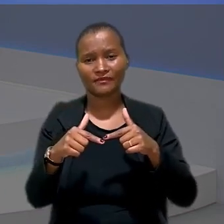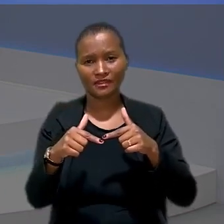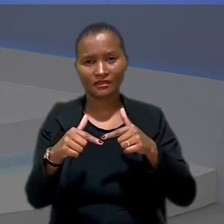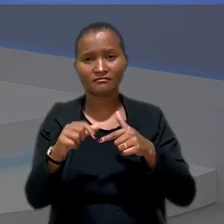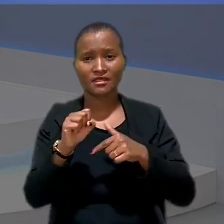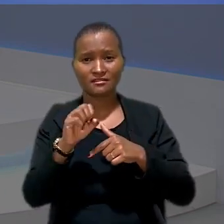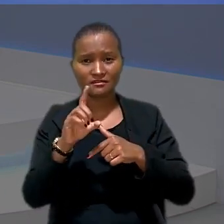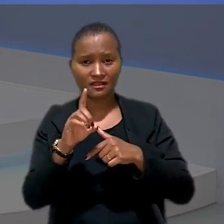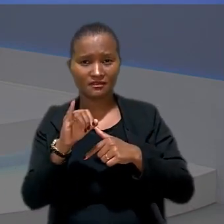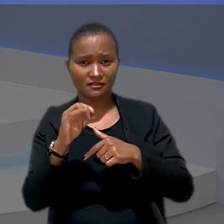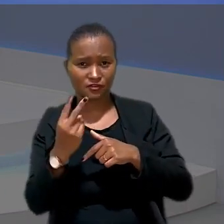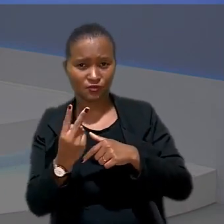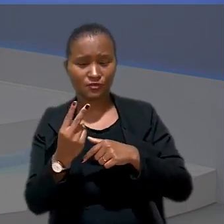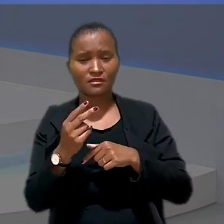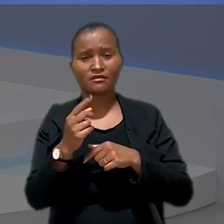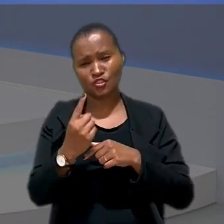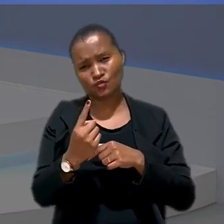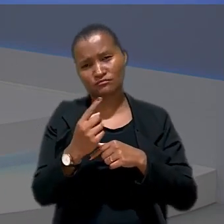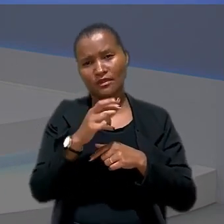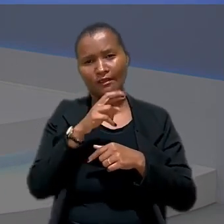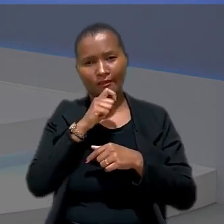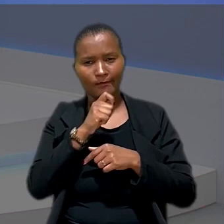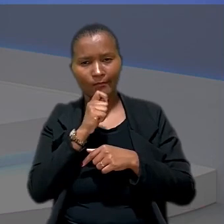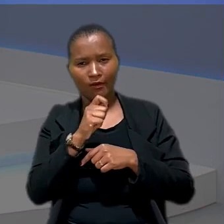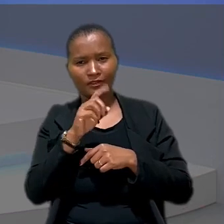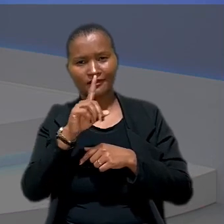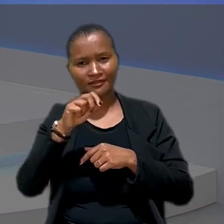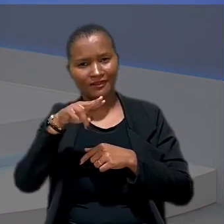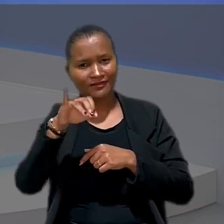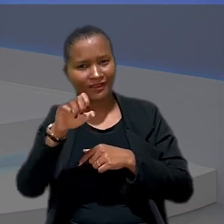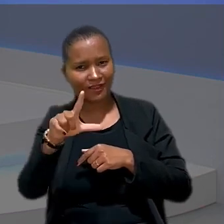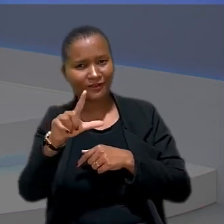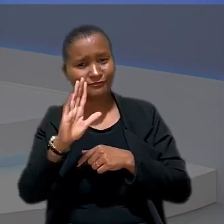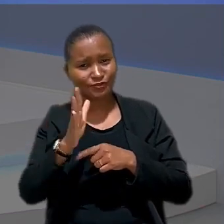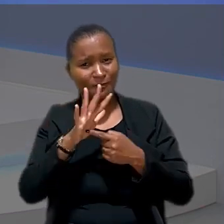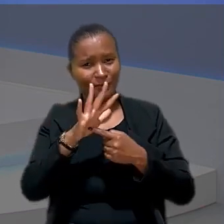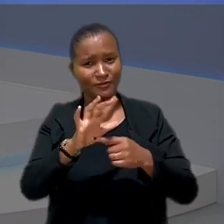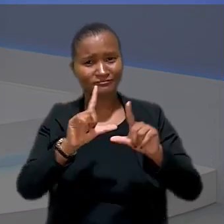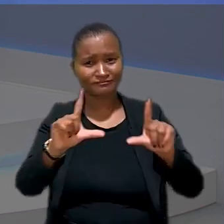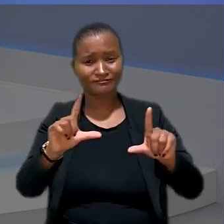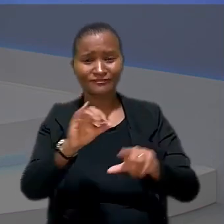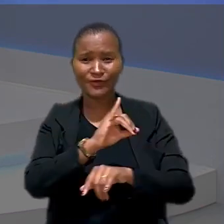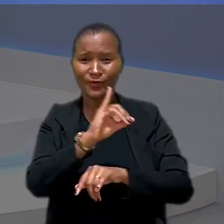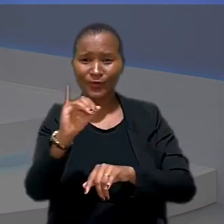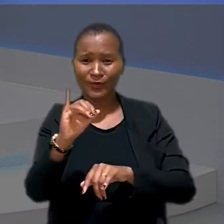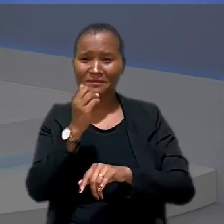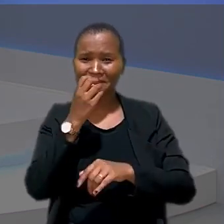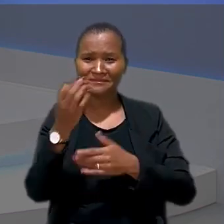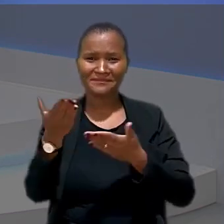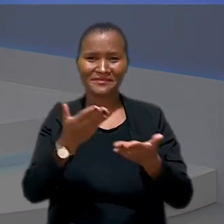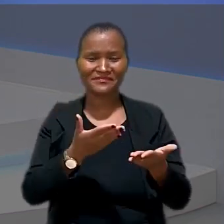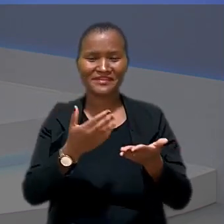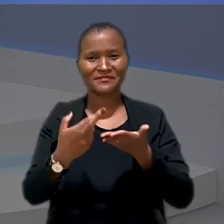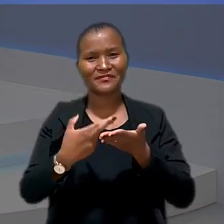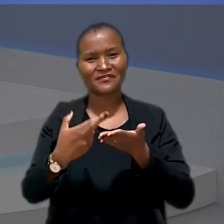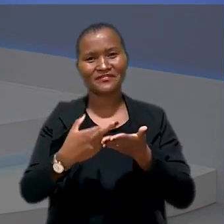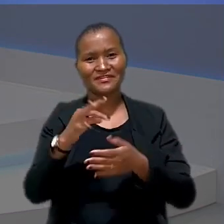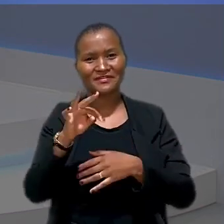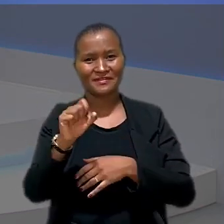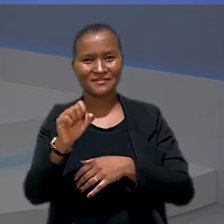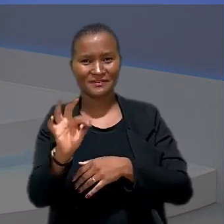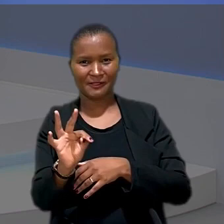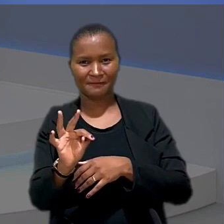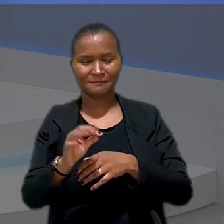trabalho. Vamos até a SDI1 com o repórter Daniel Vasques, que já aparece aqui no nosso telão. Oi, Daniel, seja muito bem-vindo ao Revista